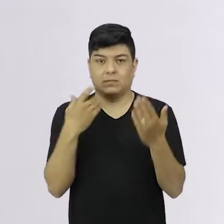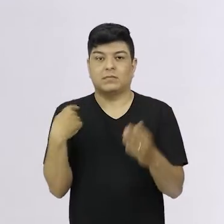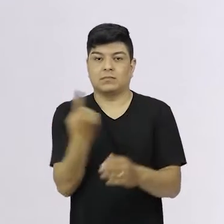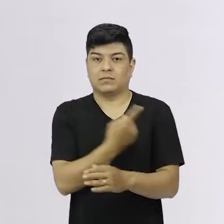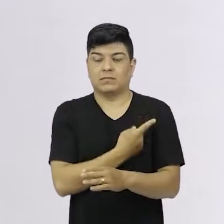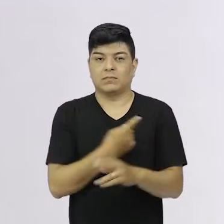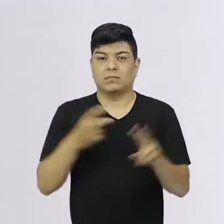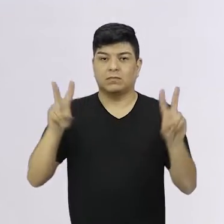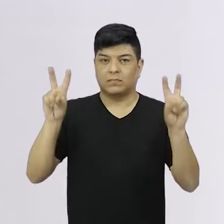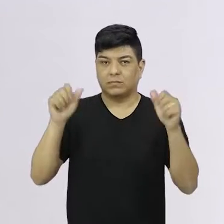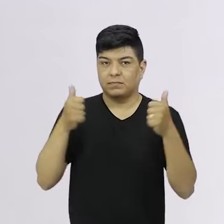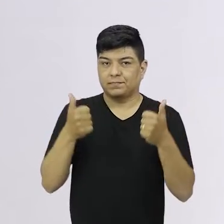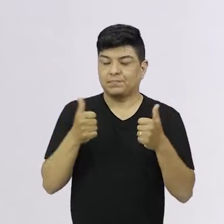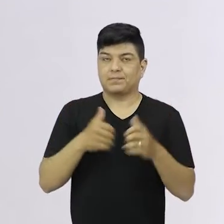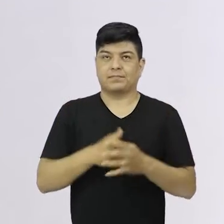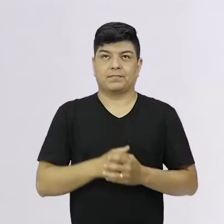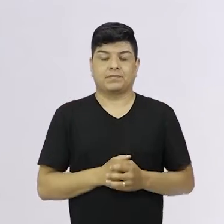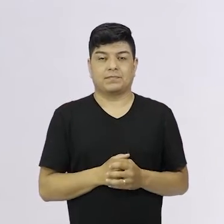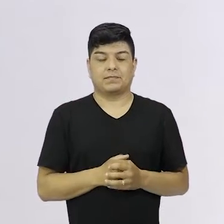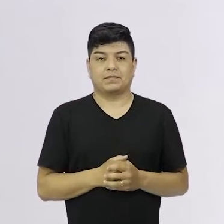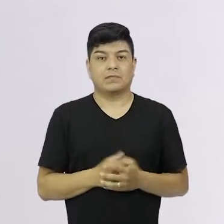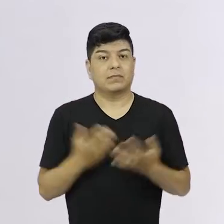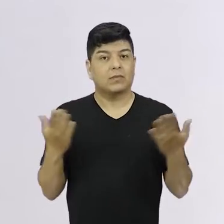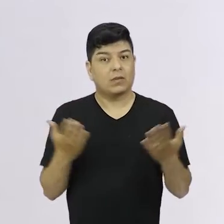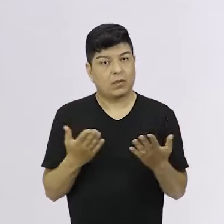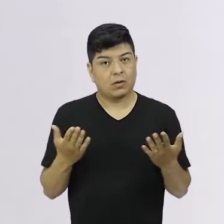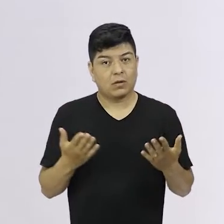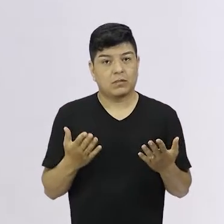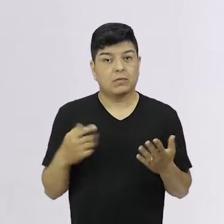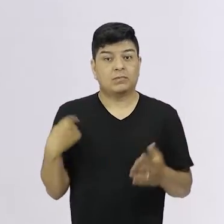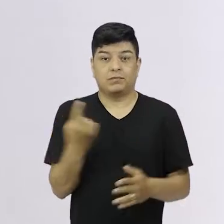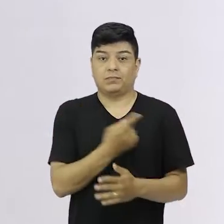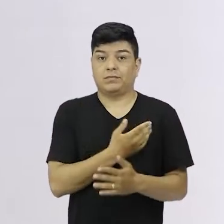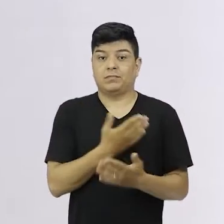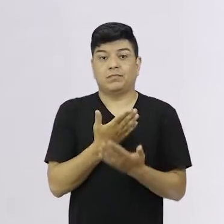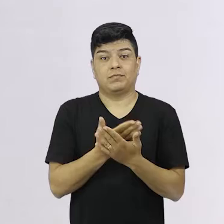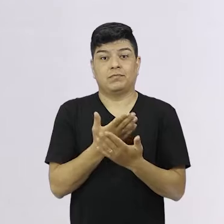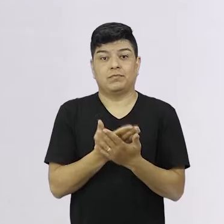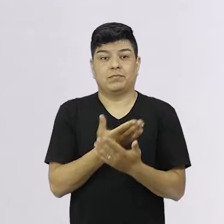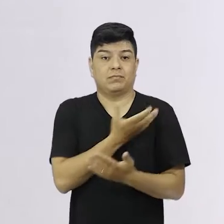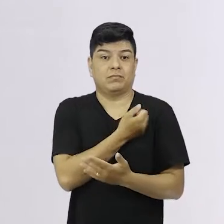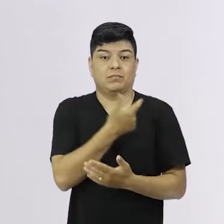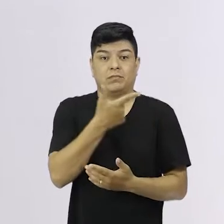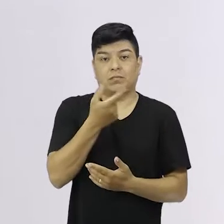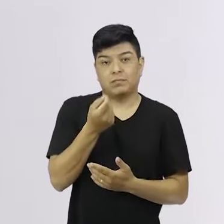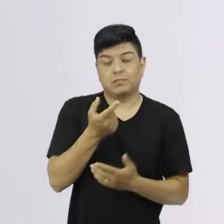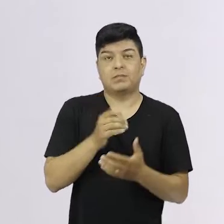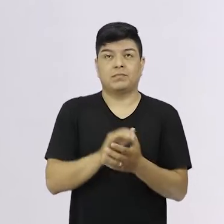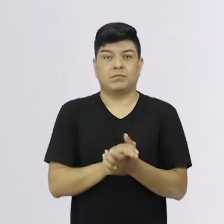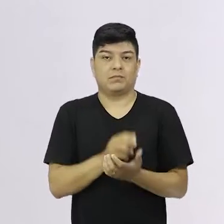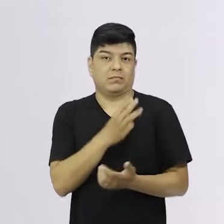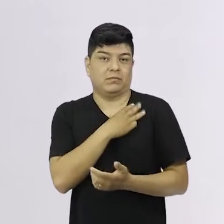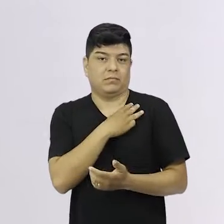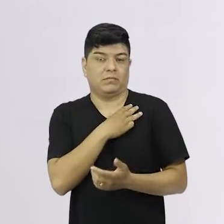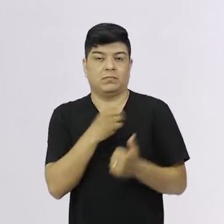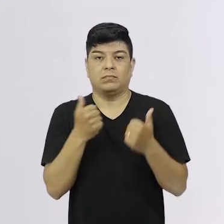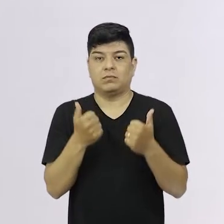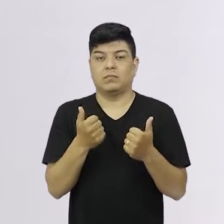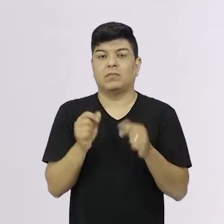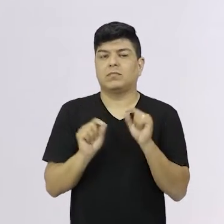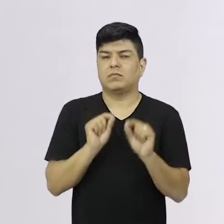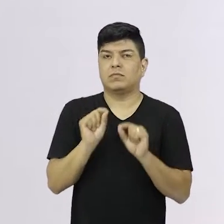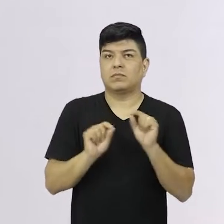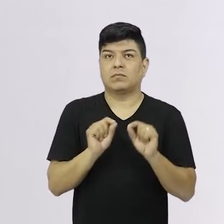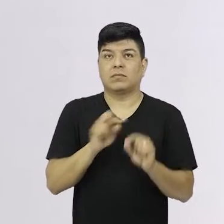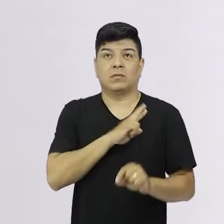nossos assuntos, né, da nossa disciplina. Hoje, pessoal, nossa aula de número 20, né, da terceira série, nós vamos